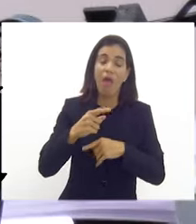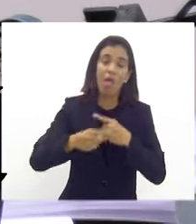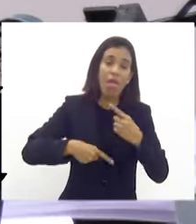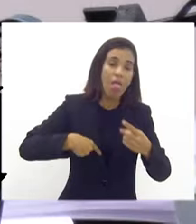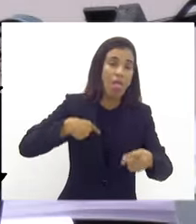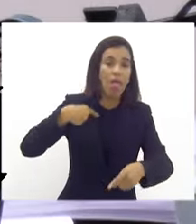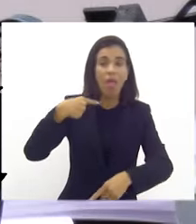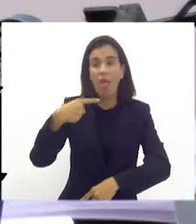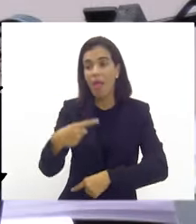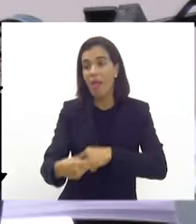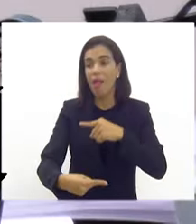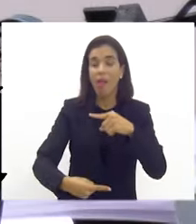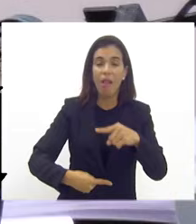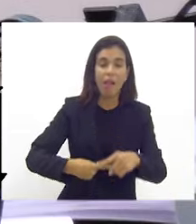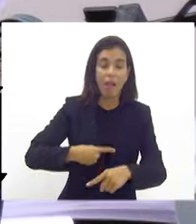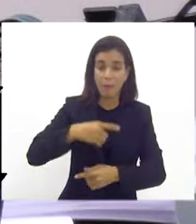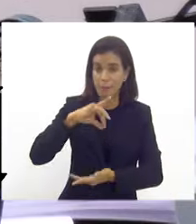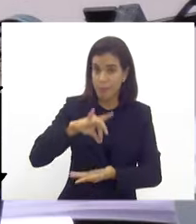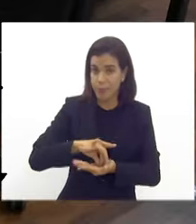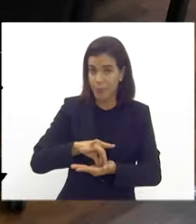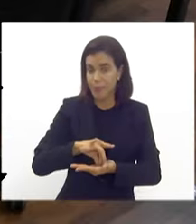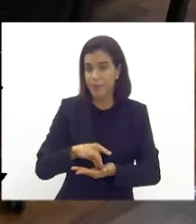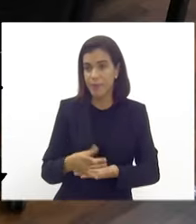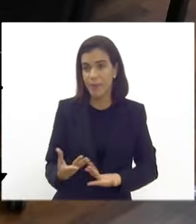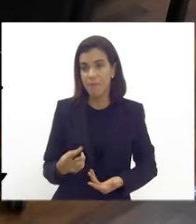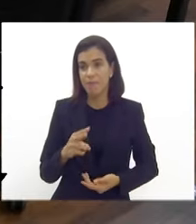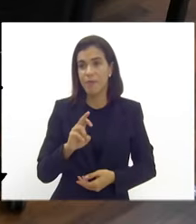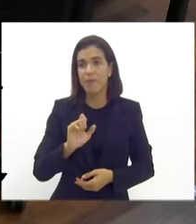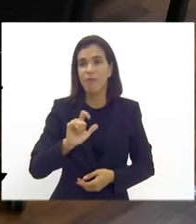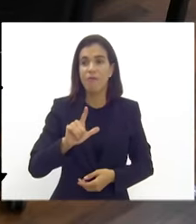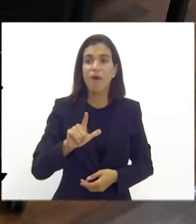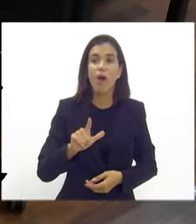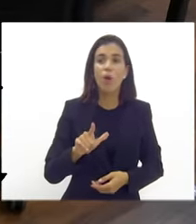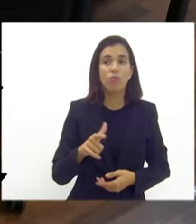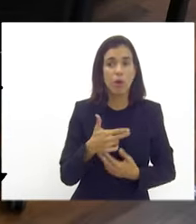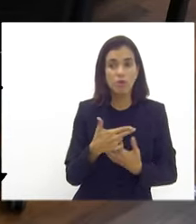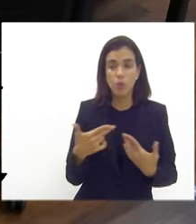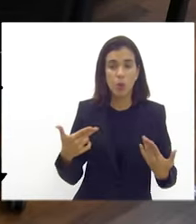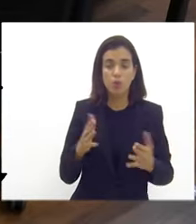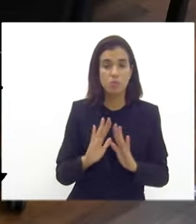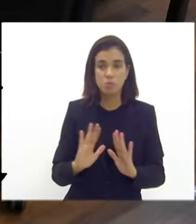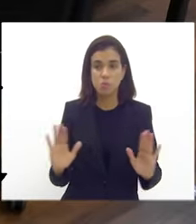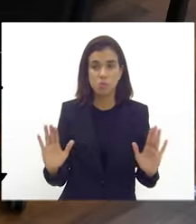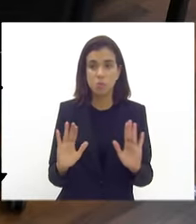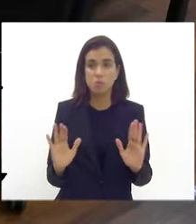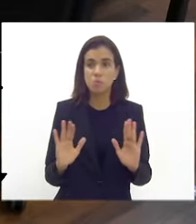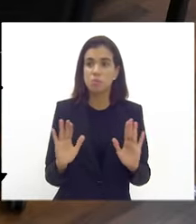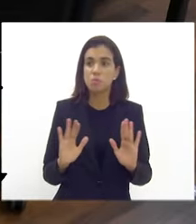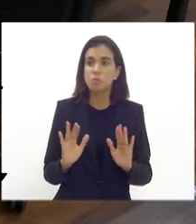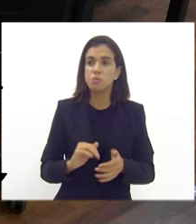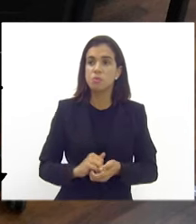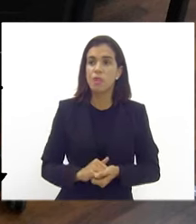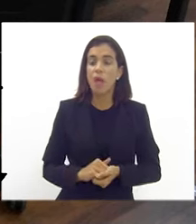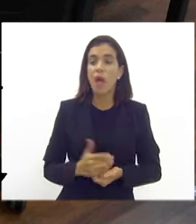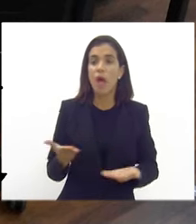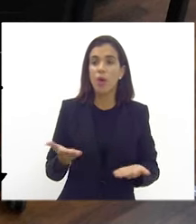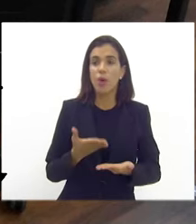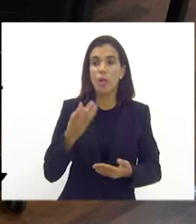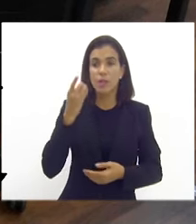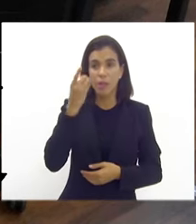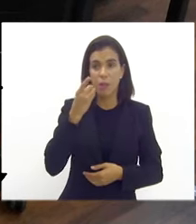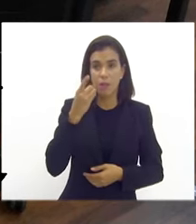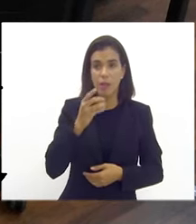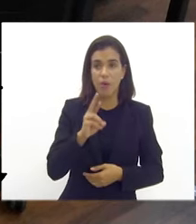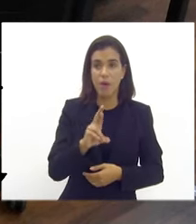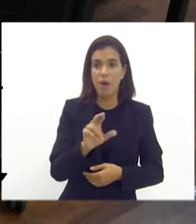empurra dali e de concreto mesmo Deputado vasa mais alguma coisa Deputado Não mesmo passar a palavra agora para Deputado Rafael